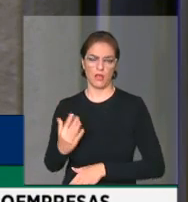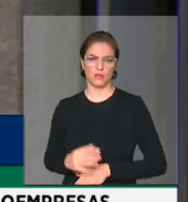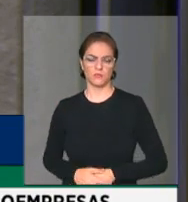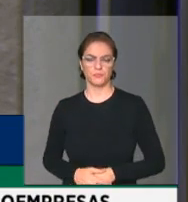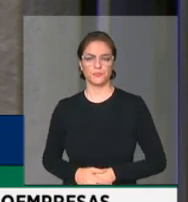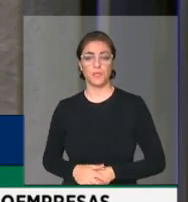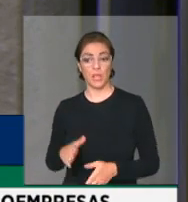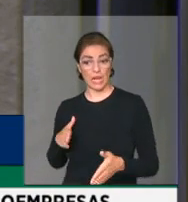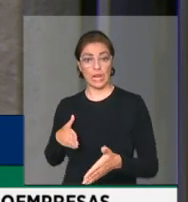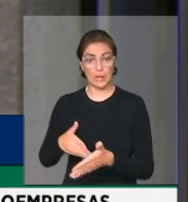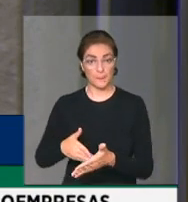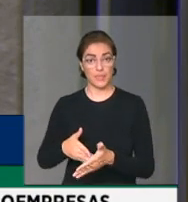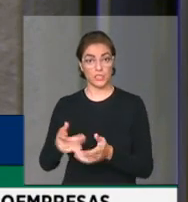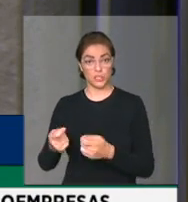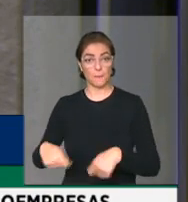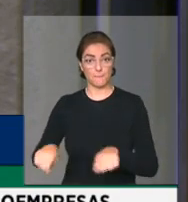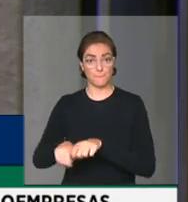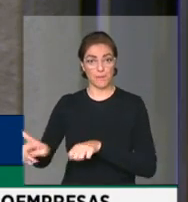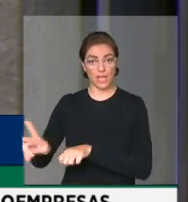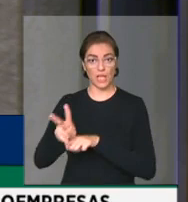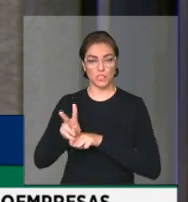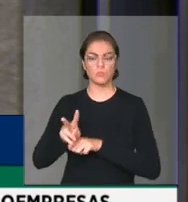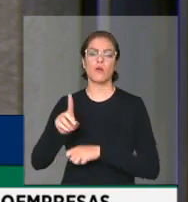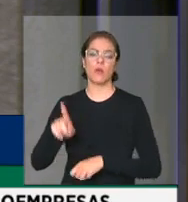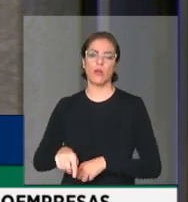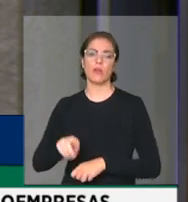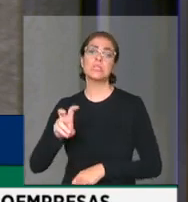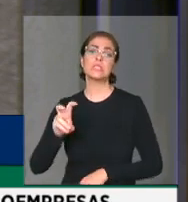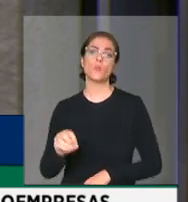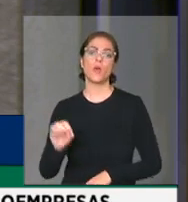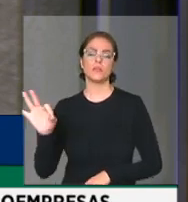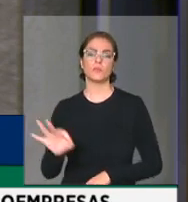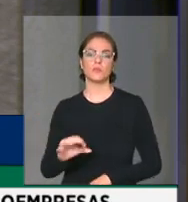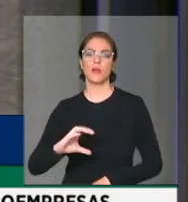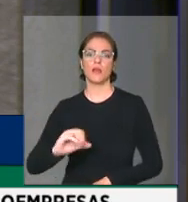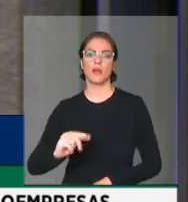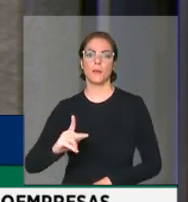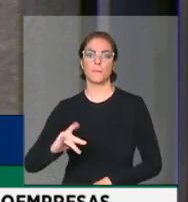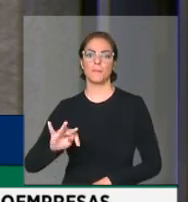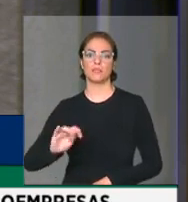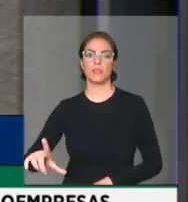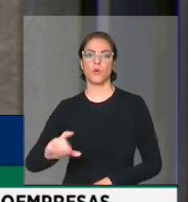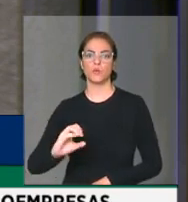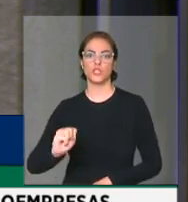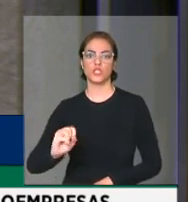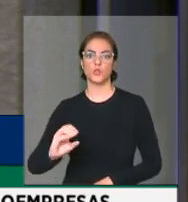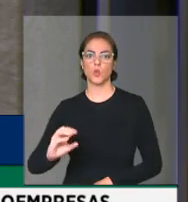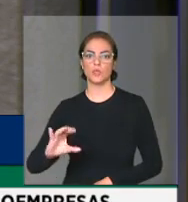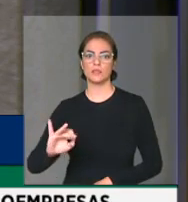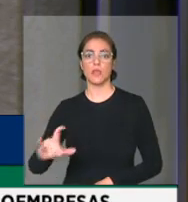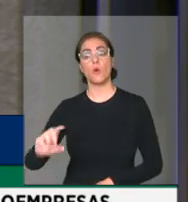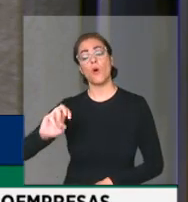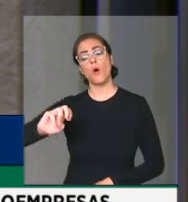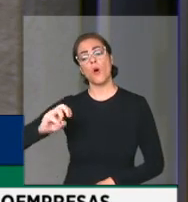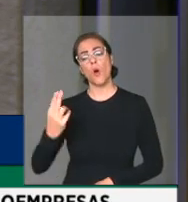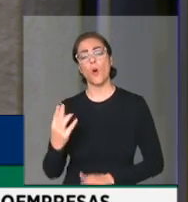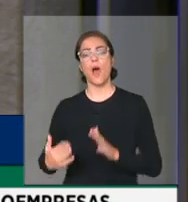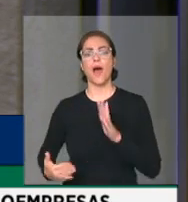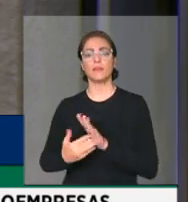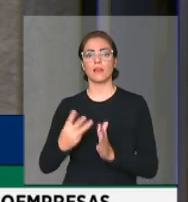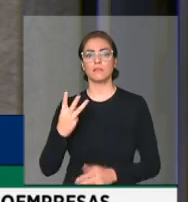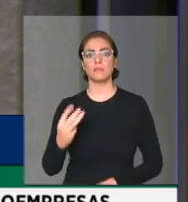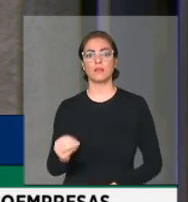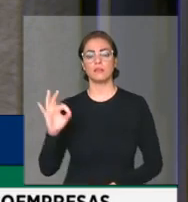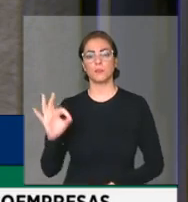empréstimo corresponderá a 50% do seu capital social ou até 30% da média do